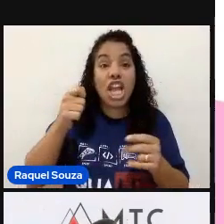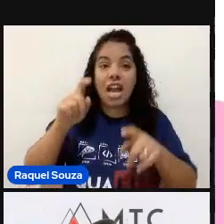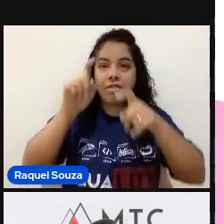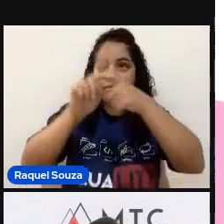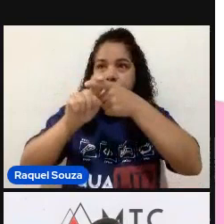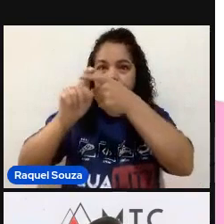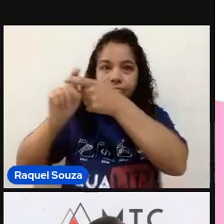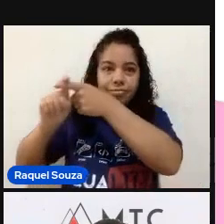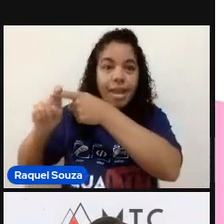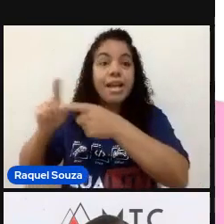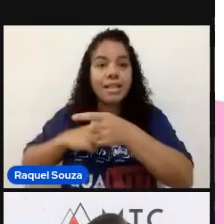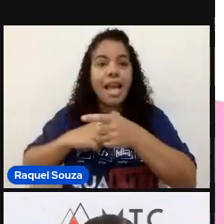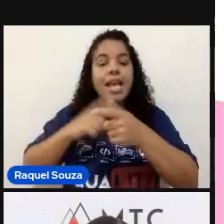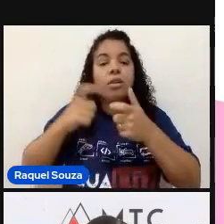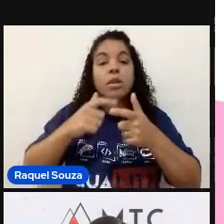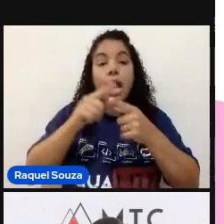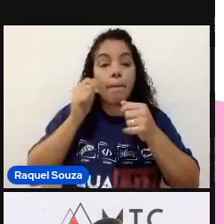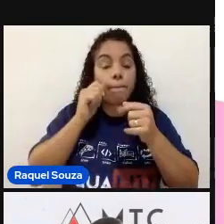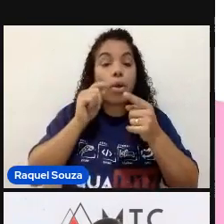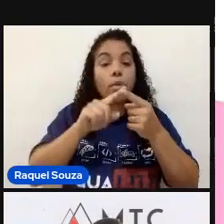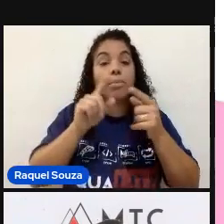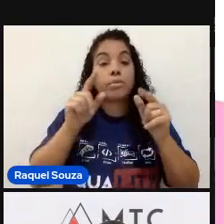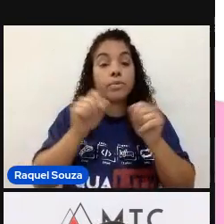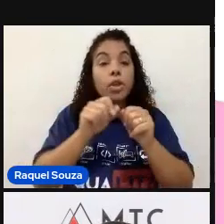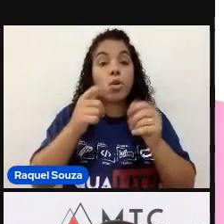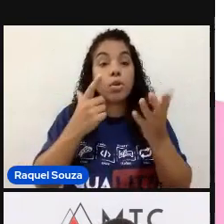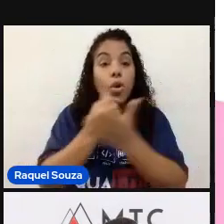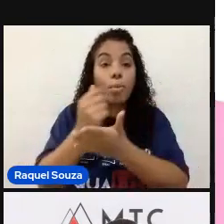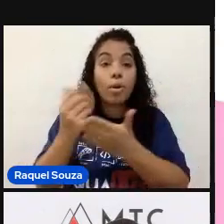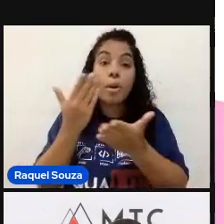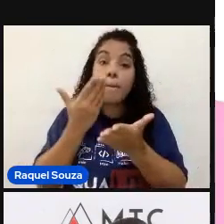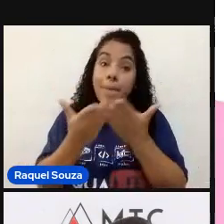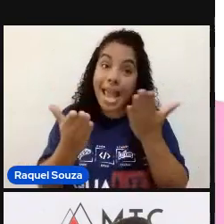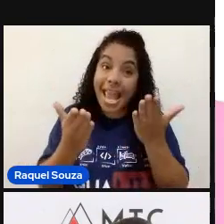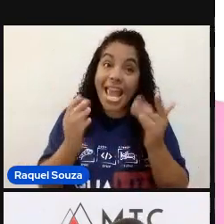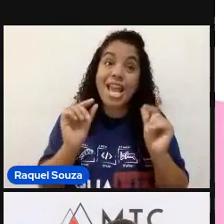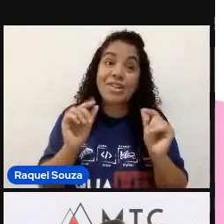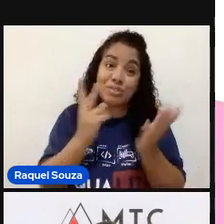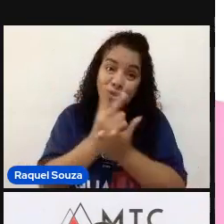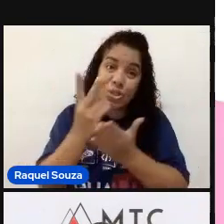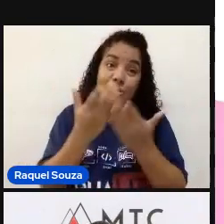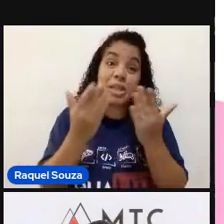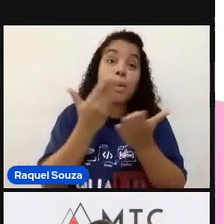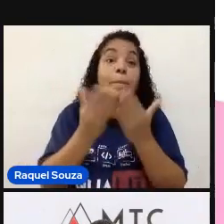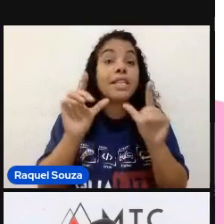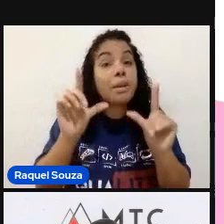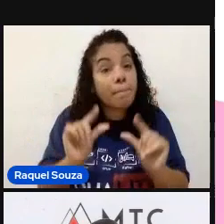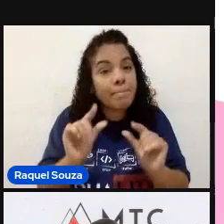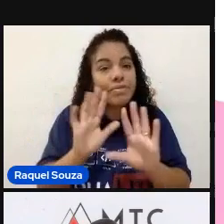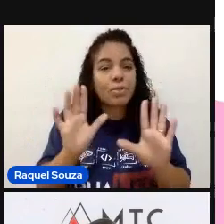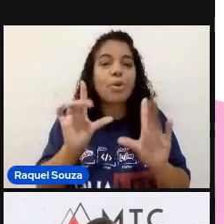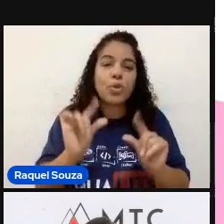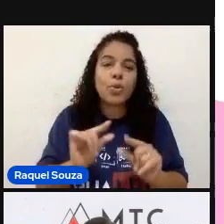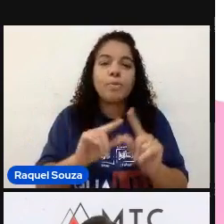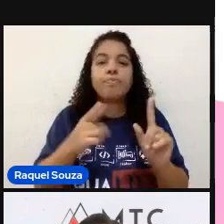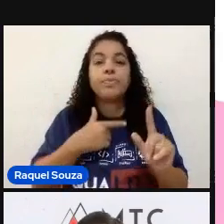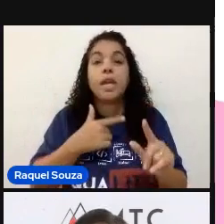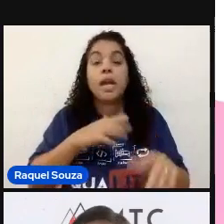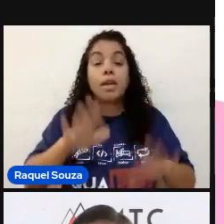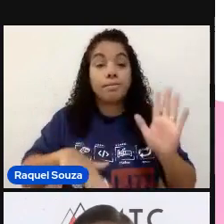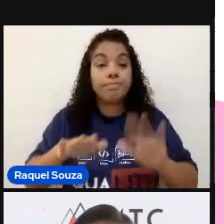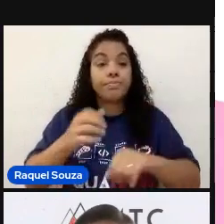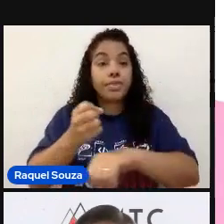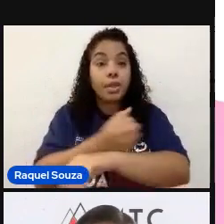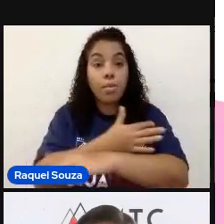chave. Mas, independente disso, eu continuo perdendo. A diferença é que agora eu perco menos. Tempestades emocionais. As